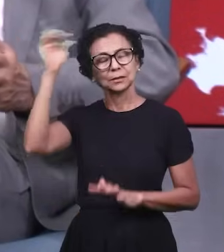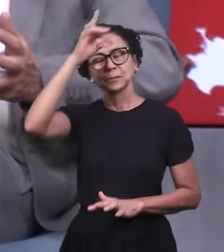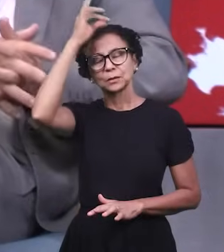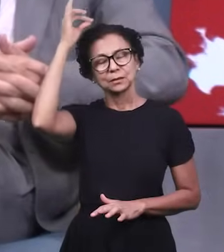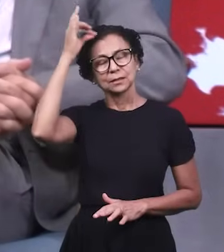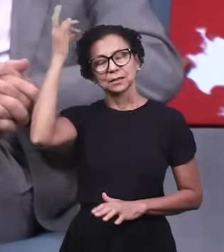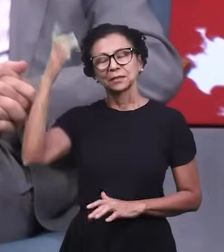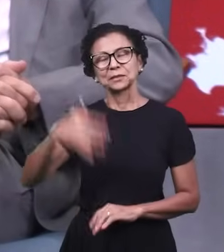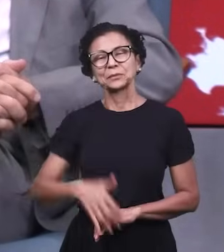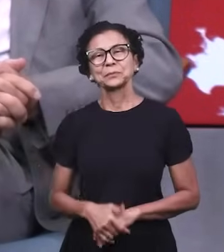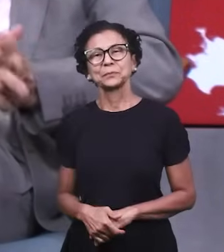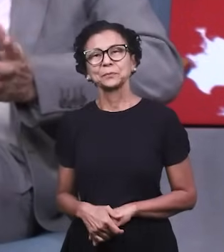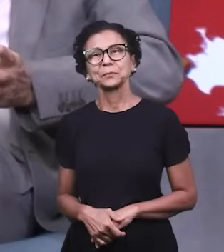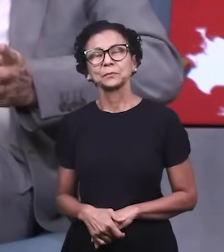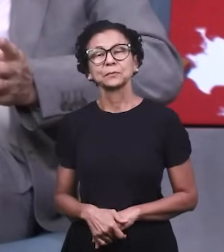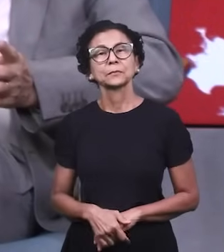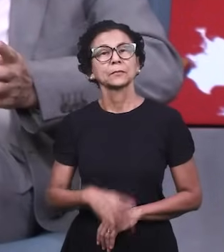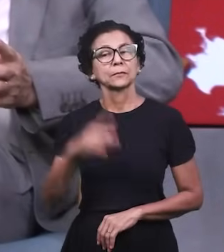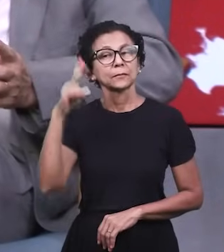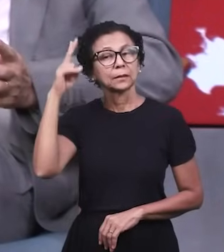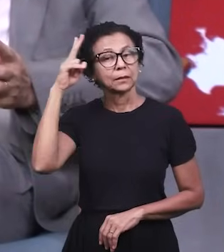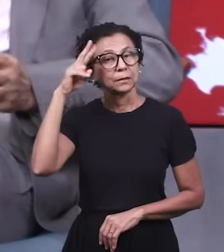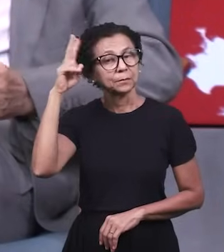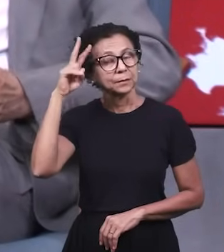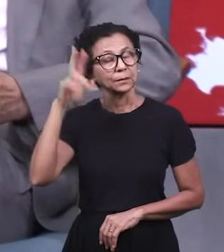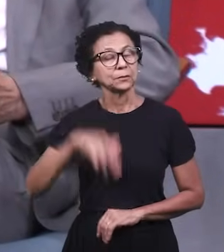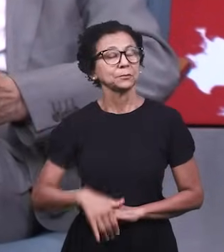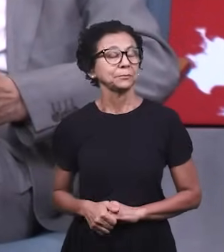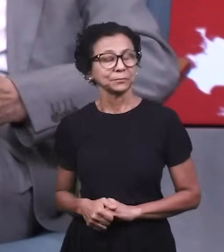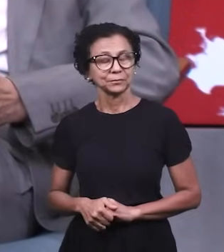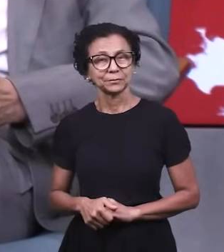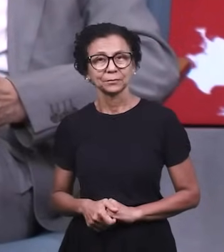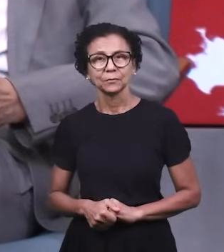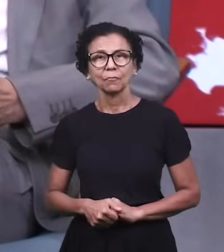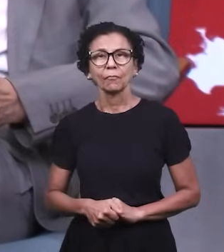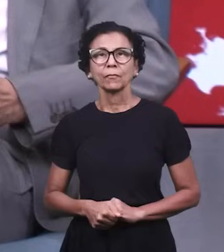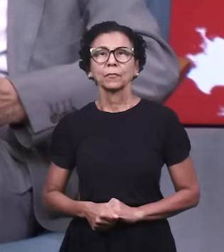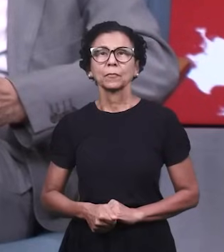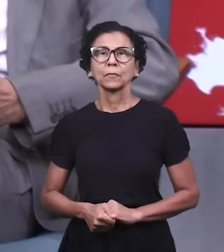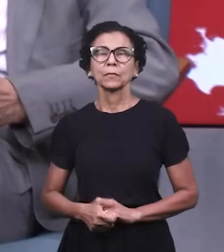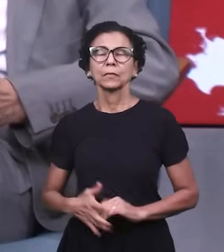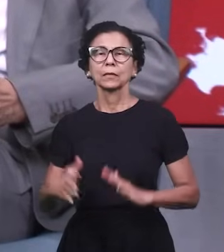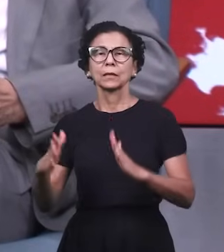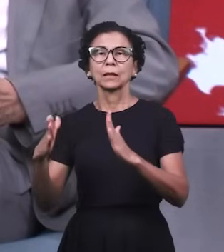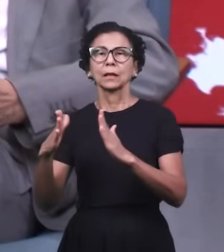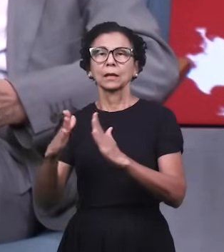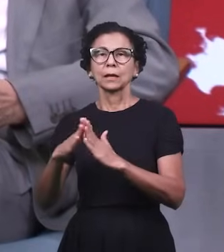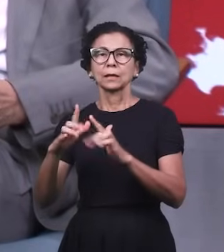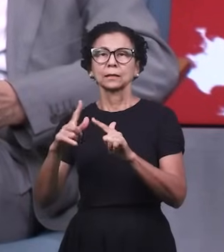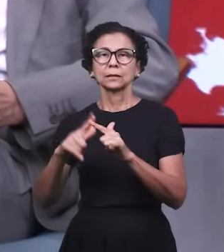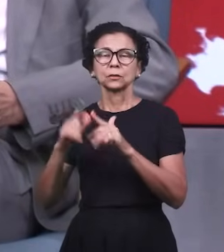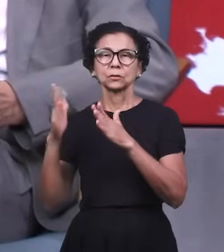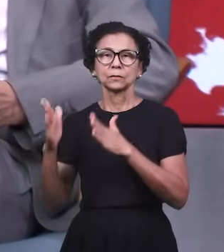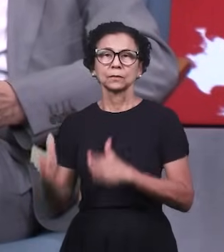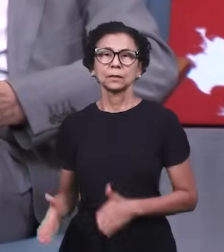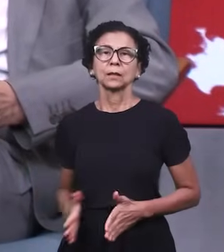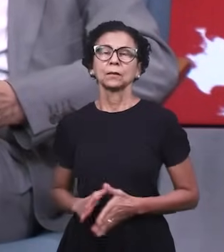na vida da igreja. Lembrando que a igreja tem a plenitude do Espírito Santo como